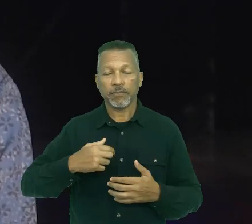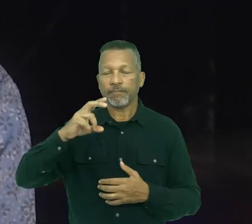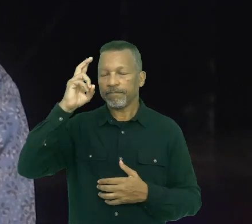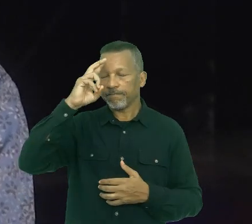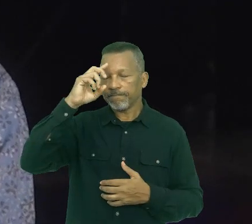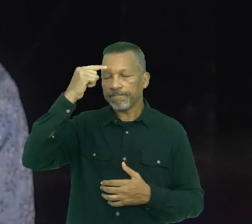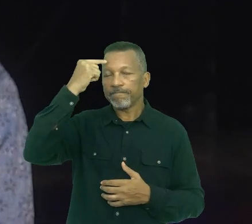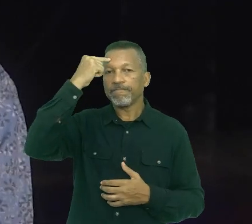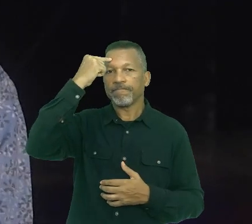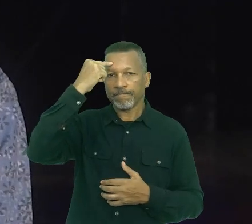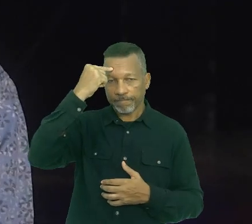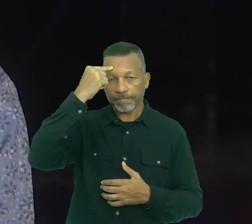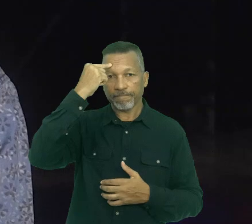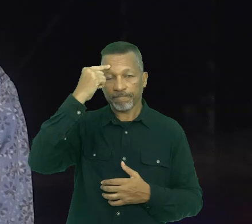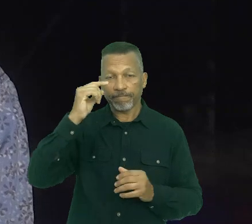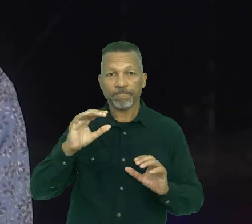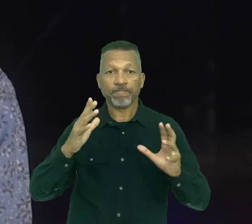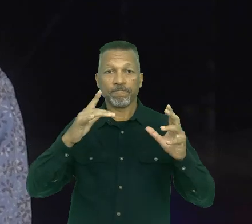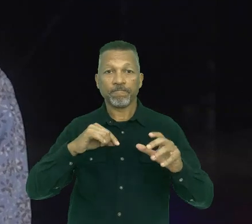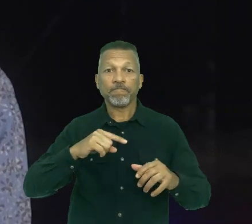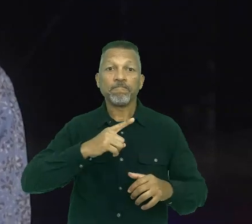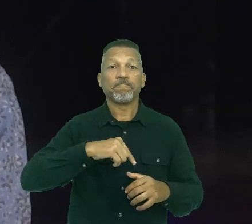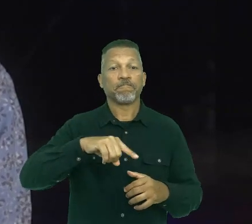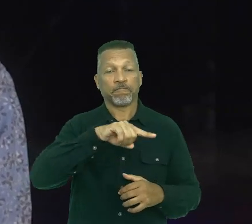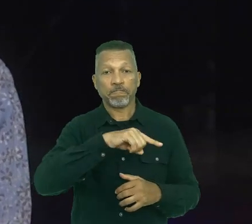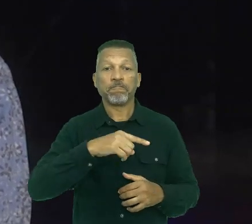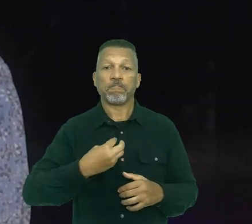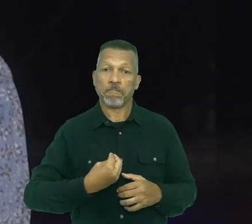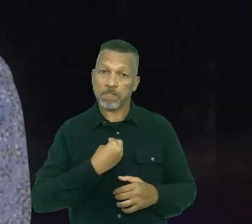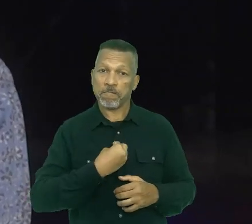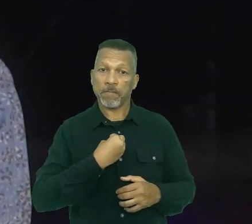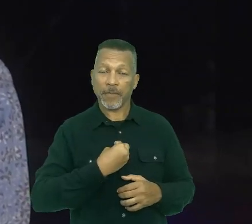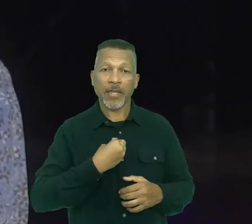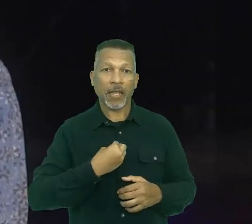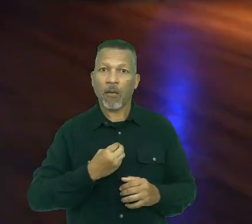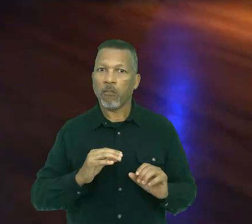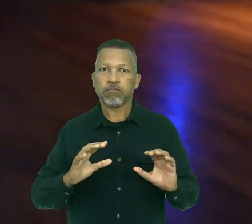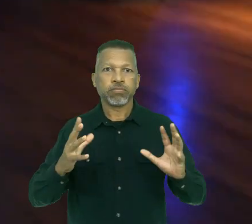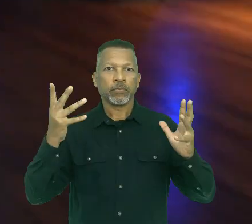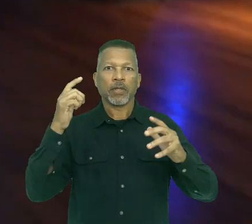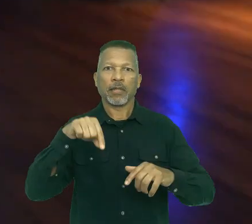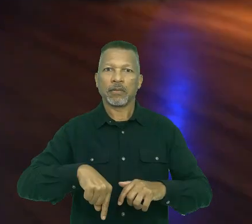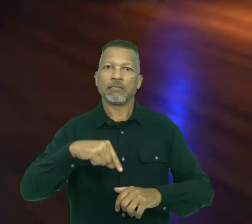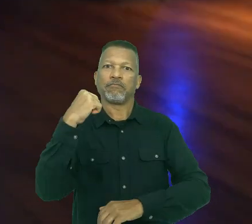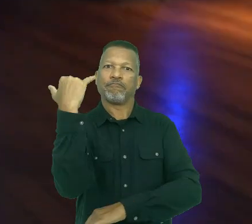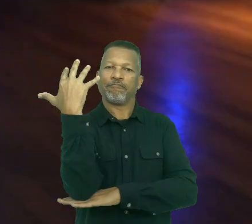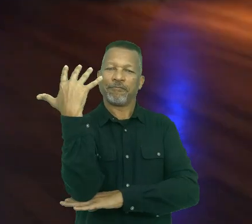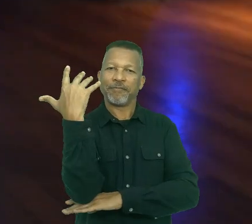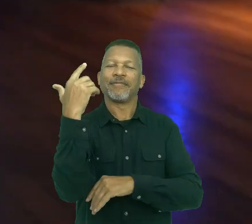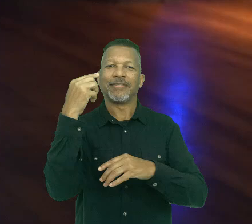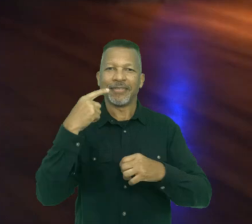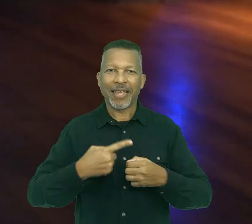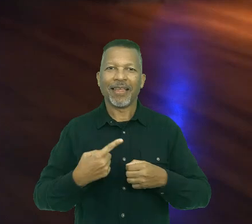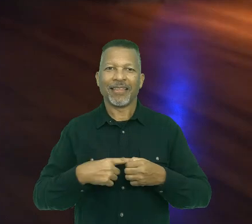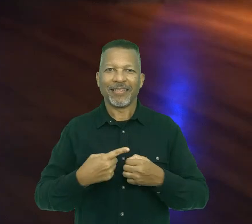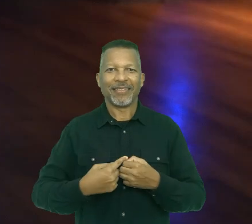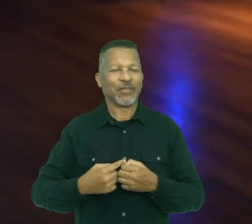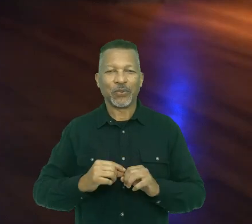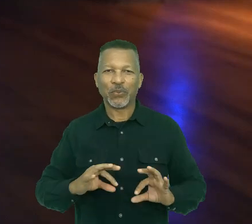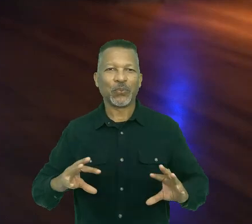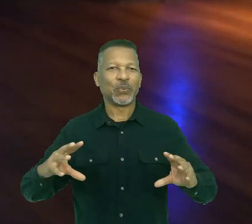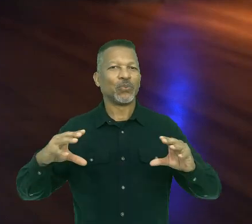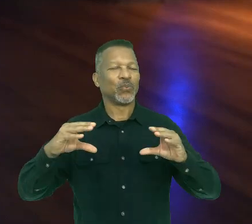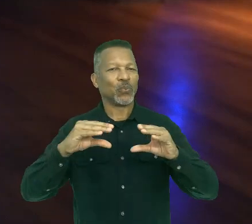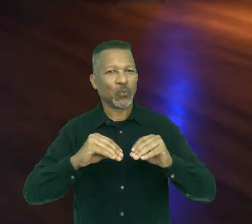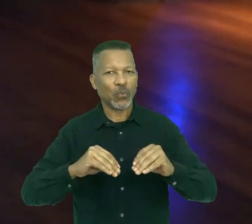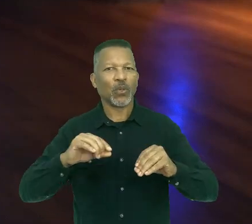que eu tenho é o Festival da Viva. Que o Festival da Viva era um acontecimento aqui em Ipatinga. Por isso que um dos motivos do Bom Jardim